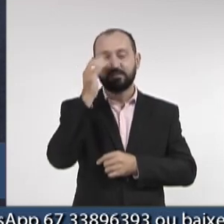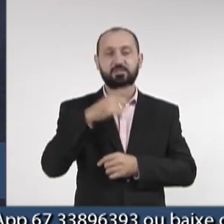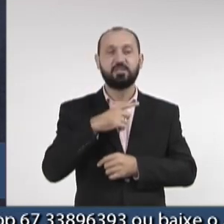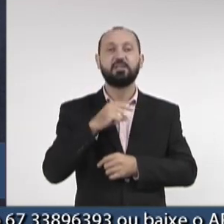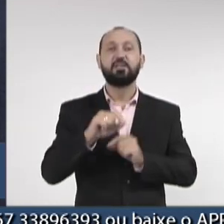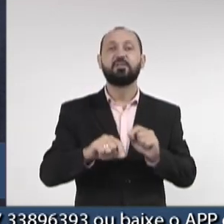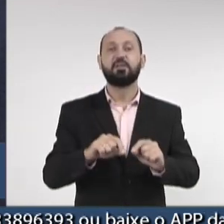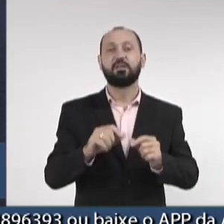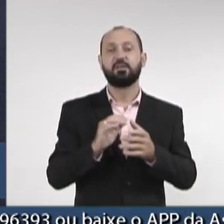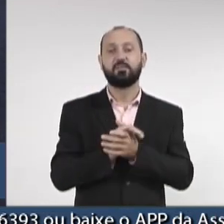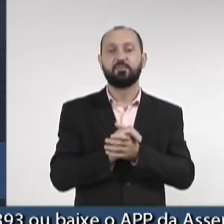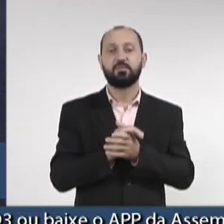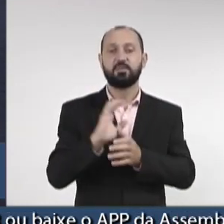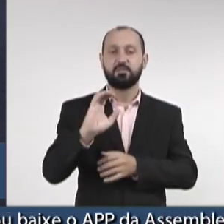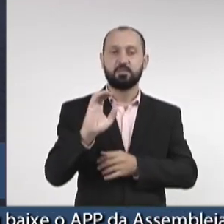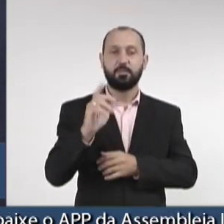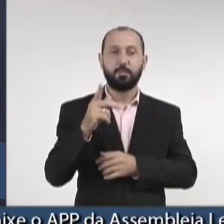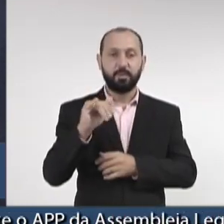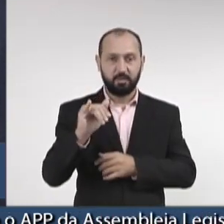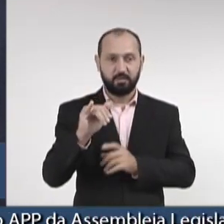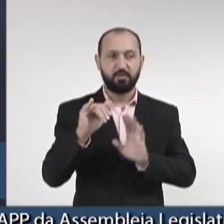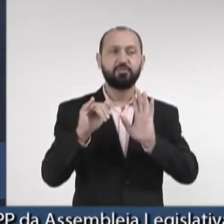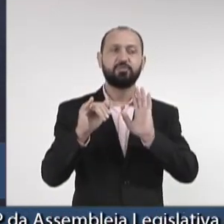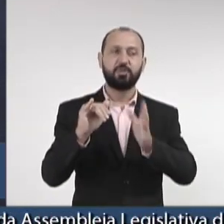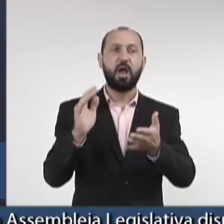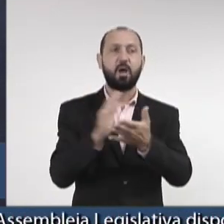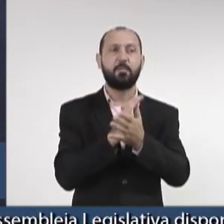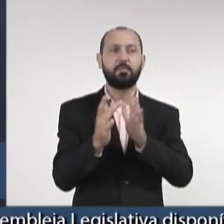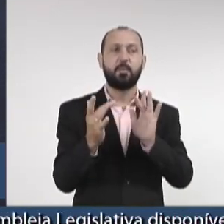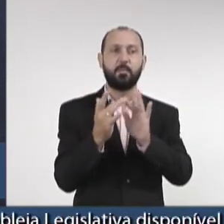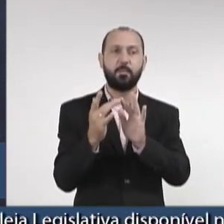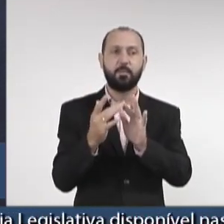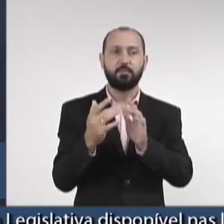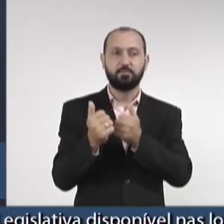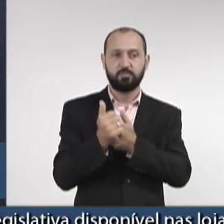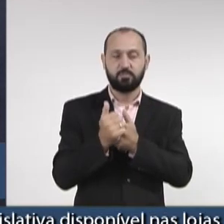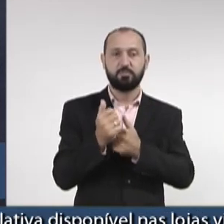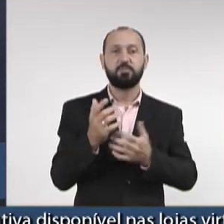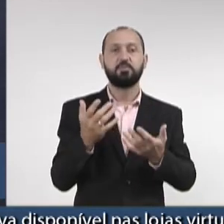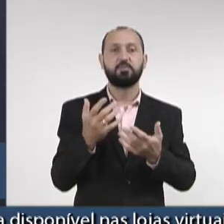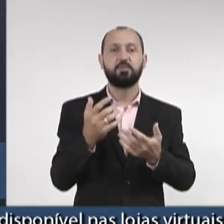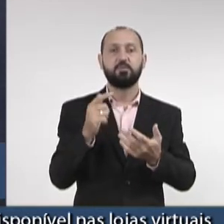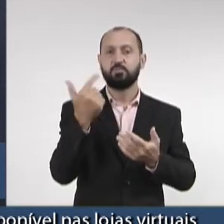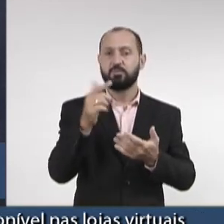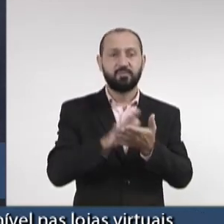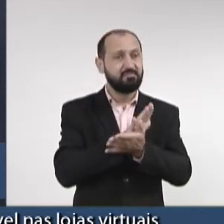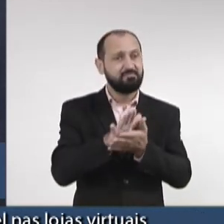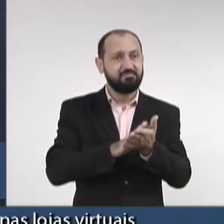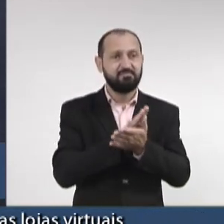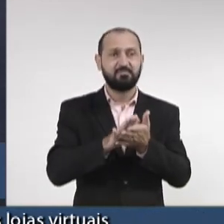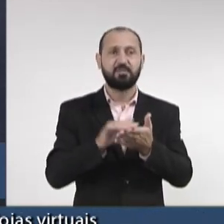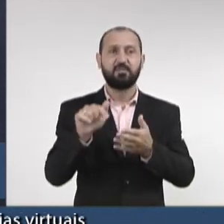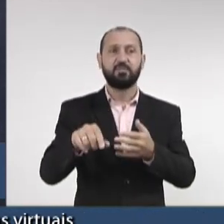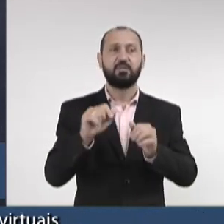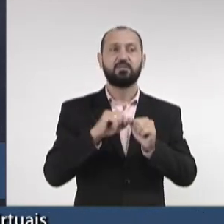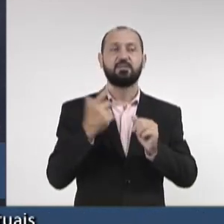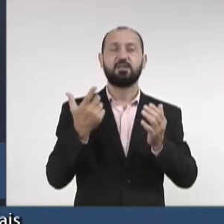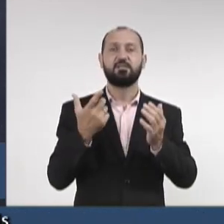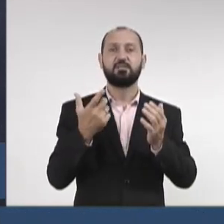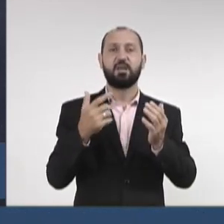como presidente da outra Frente Parlamentar da Reforma Agrária, que é o caminho da indenização.